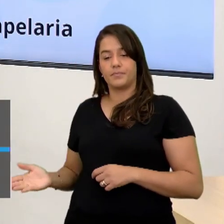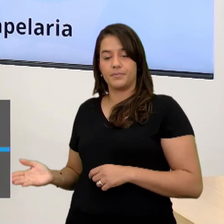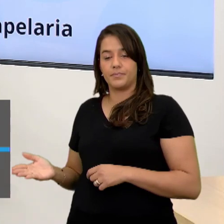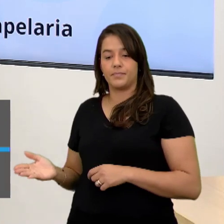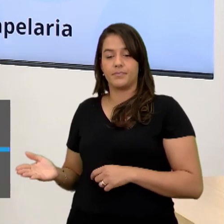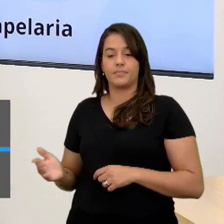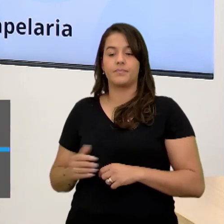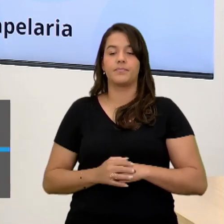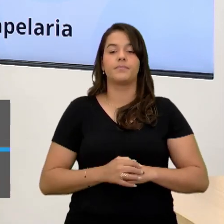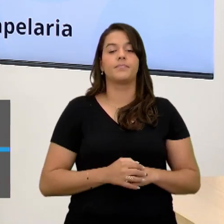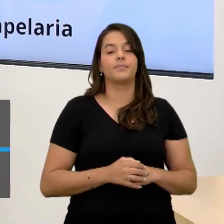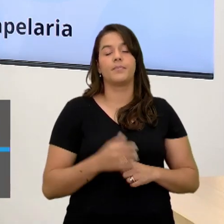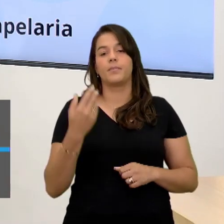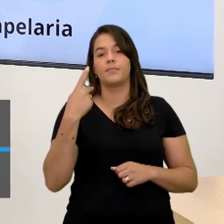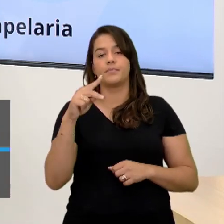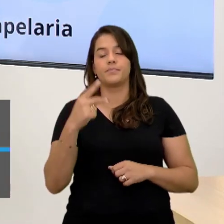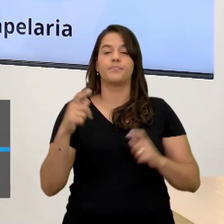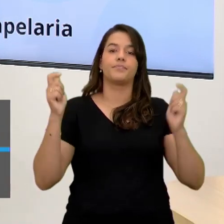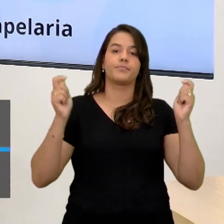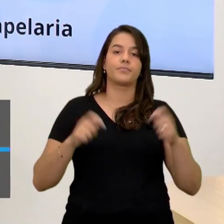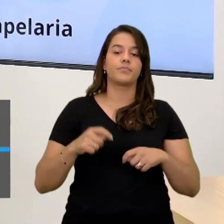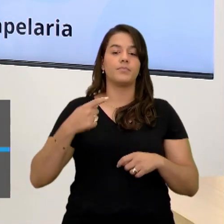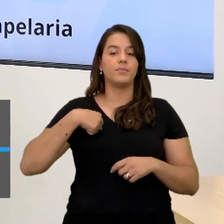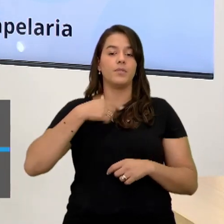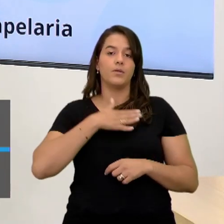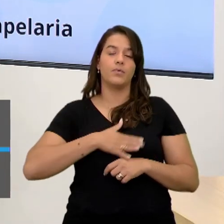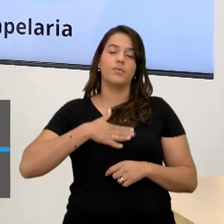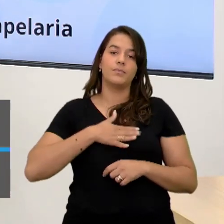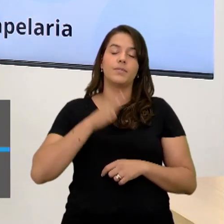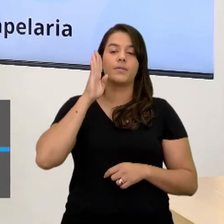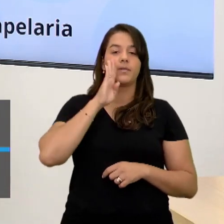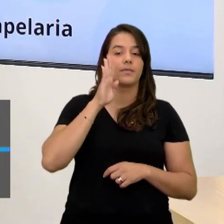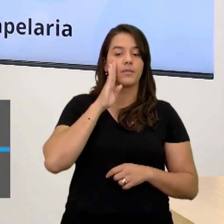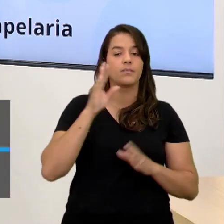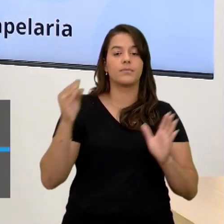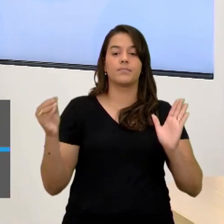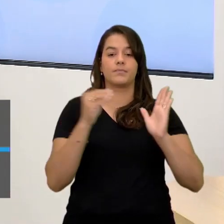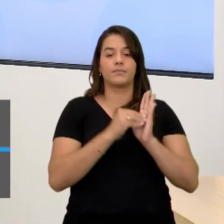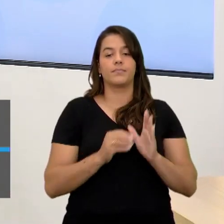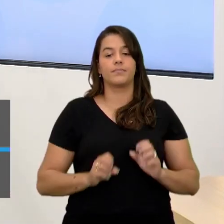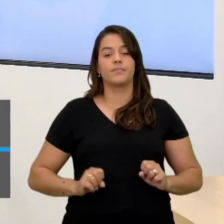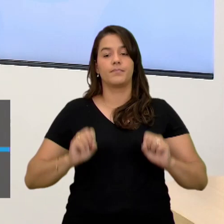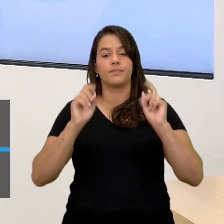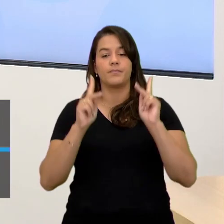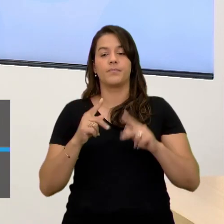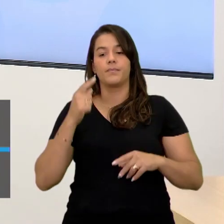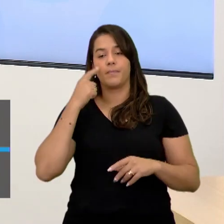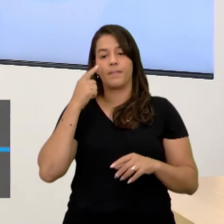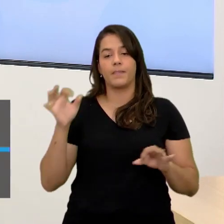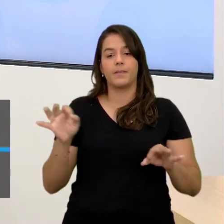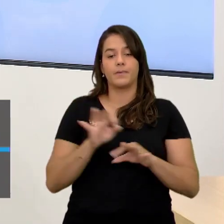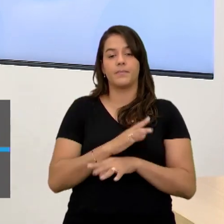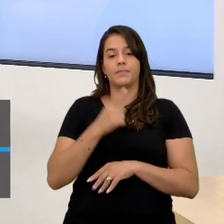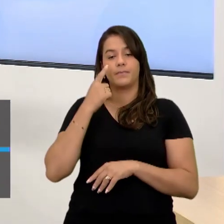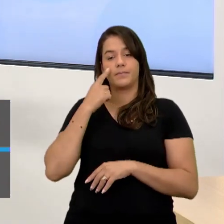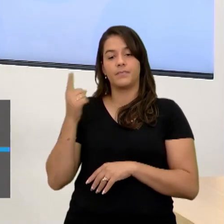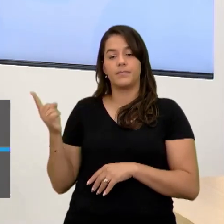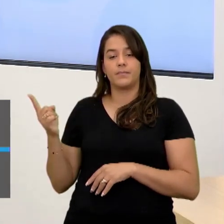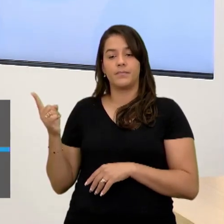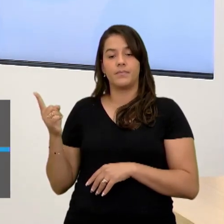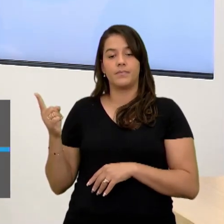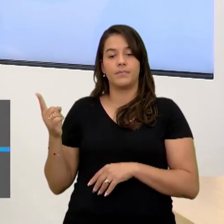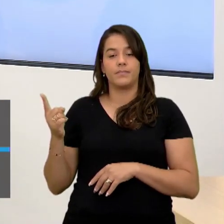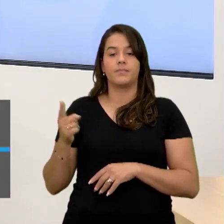CMSP_EM. Tá na tela também. Você, professor, olha, tem um que eu uso bem legal, tal, bacana. Certo? Terminando a aula. Ah, tá. Ainda tem recurso